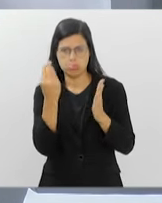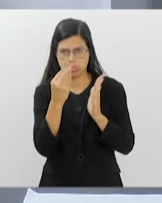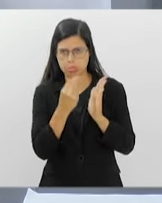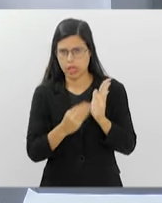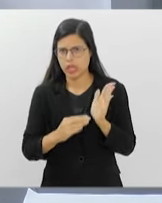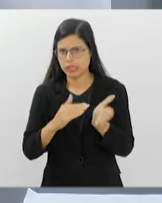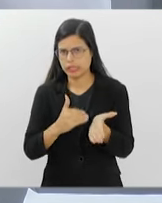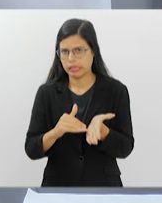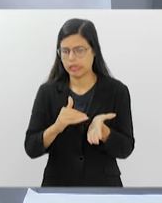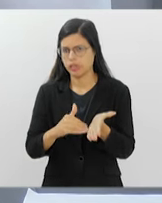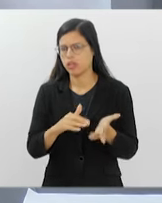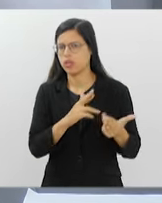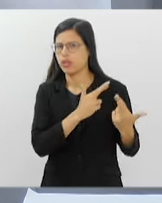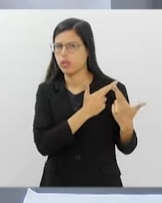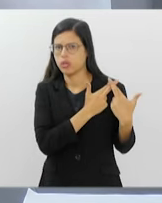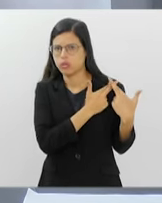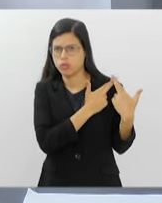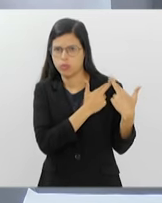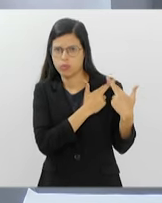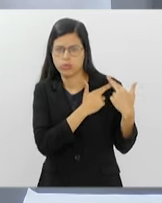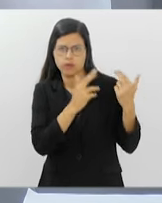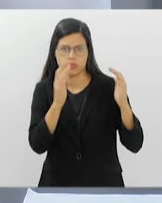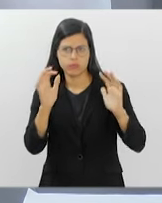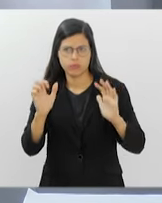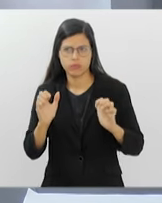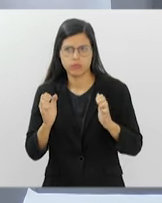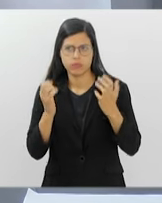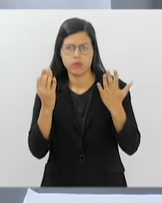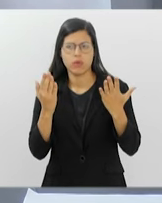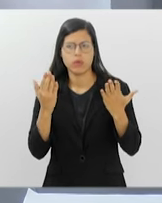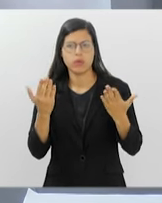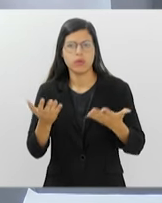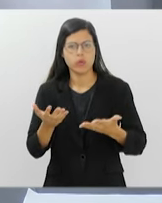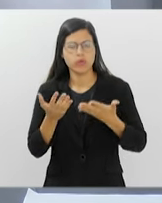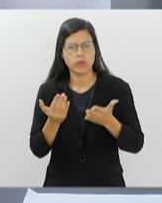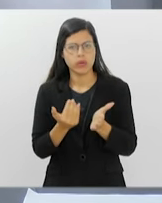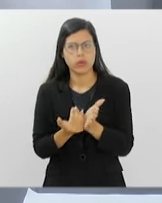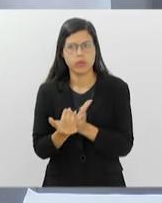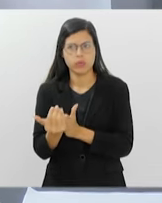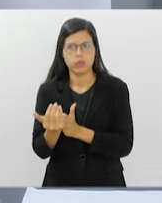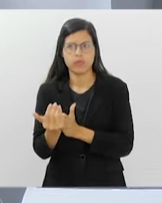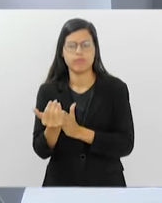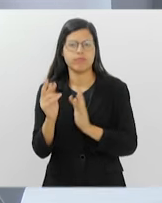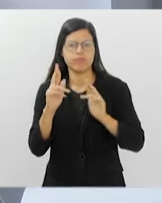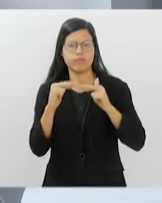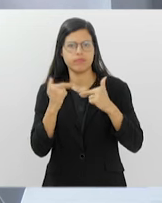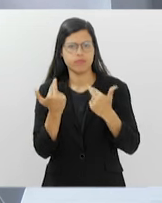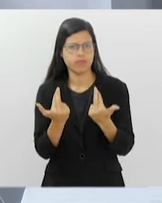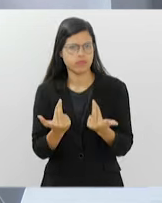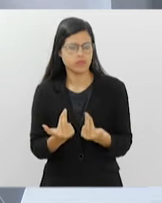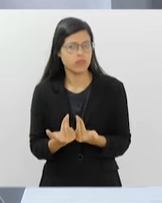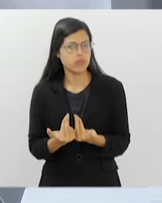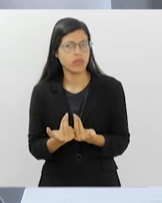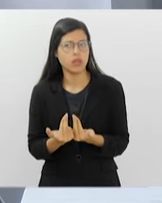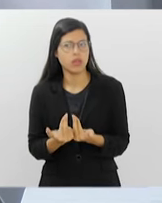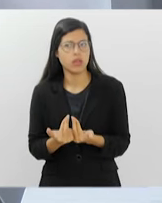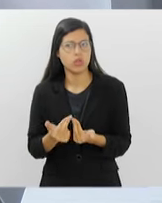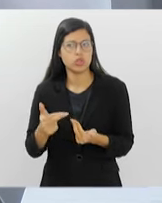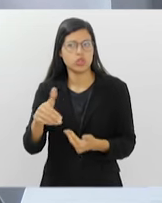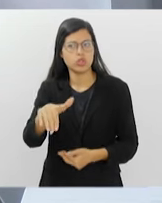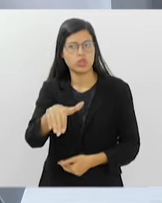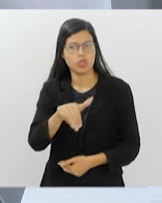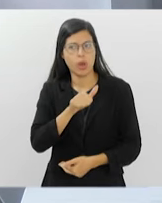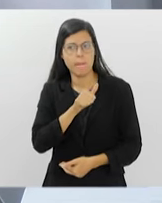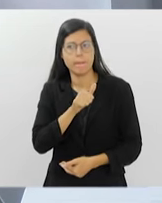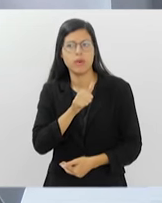responsáveis por esse evento eu já quero iniciar essa sessão já convocando